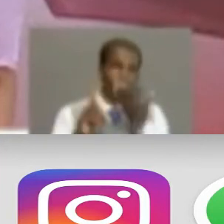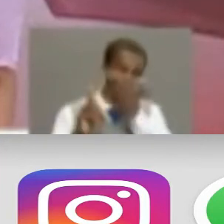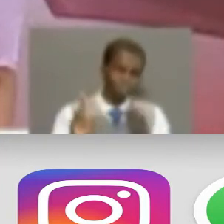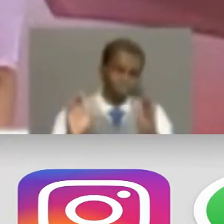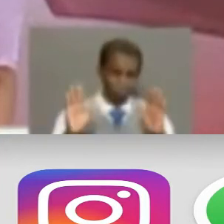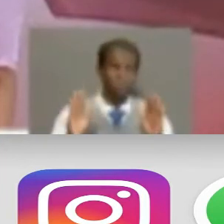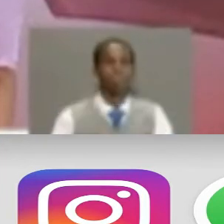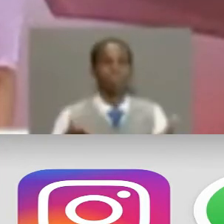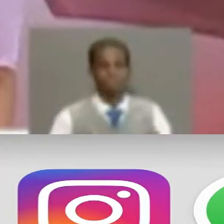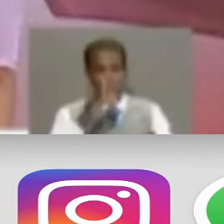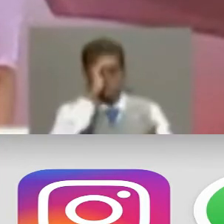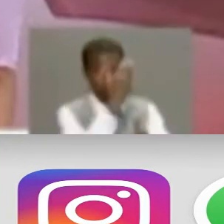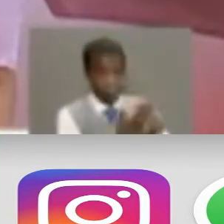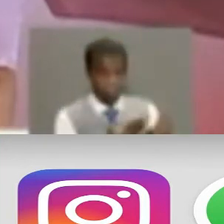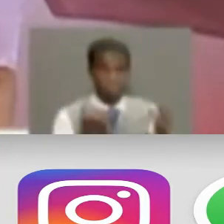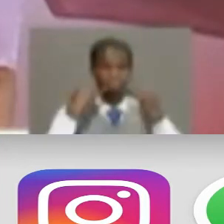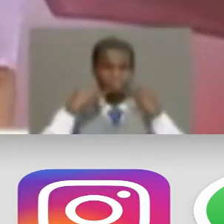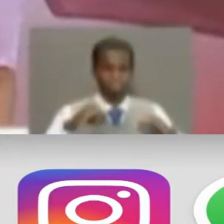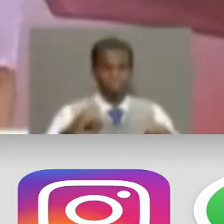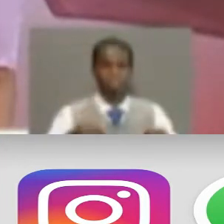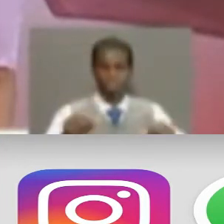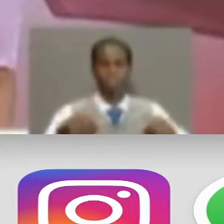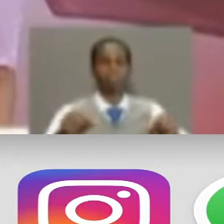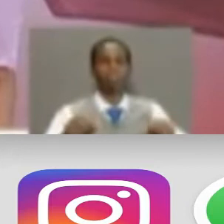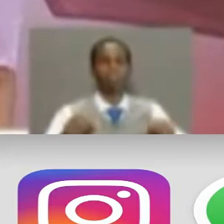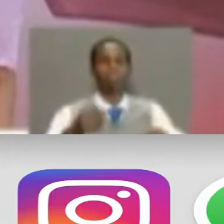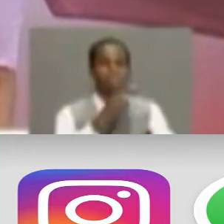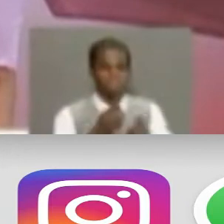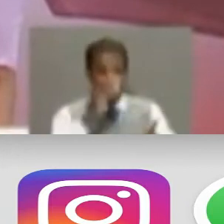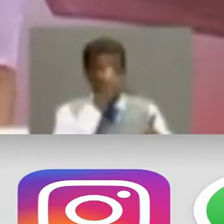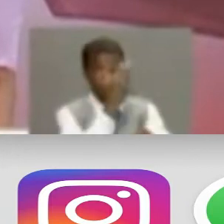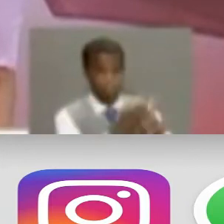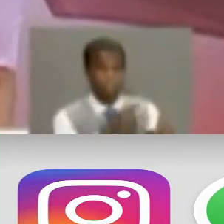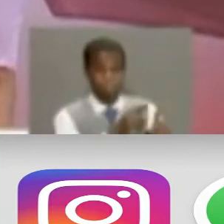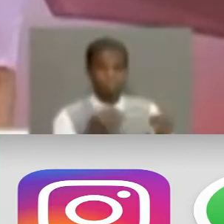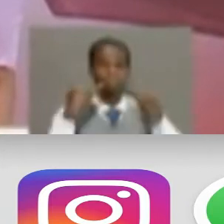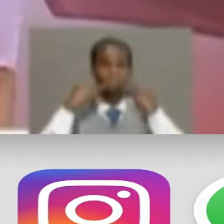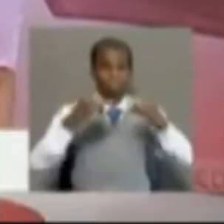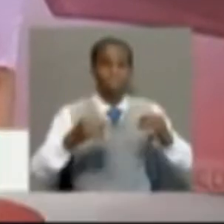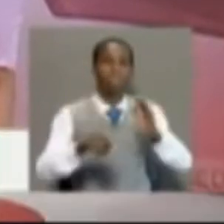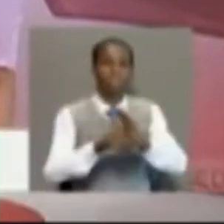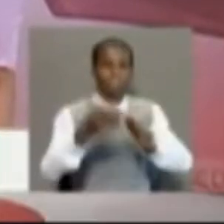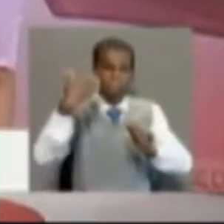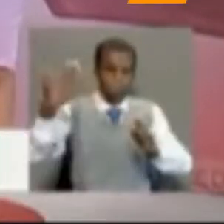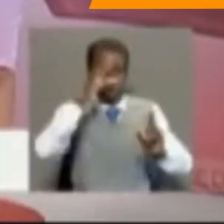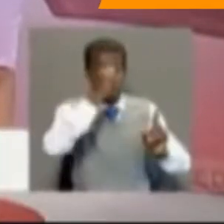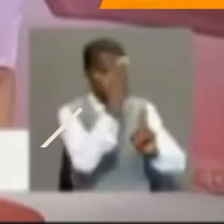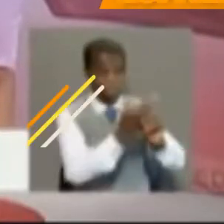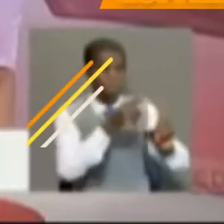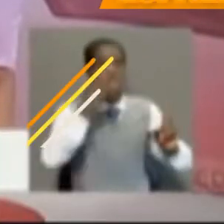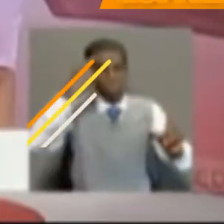o Adalberto sabia que tinha cidadania portuguesa, ainda assim candidatou-se, não é? O Adalberto sabia que até o